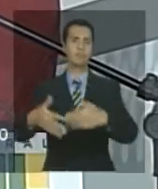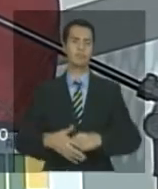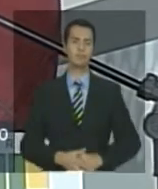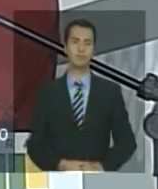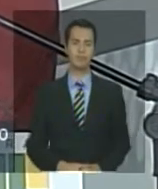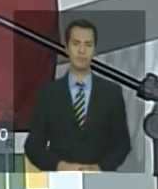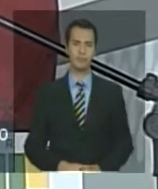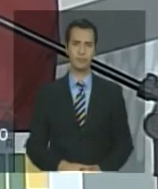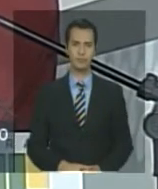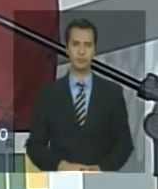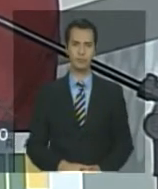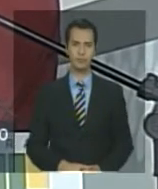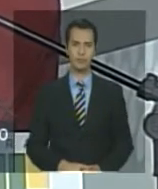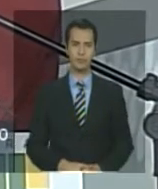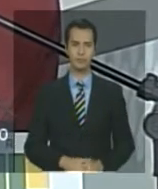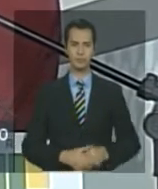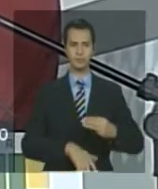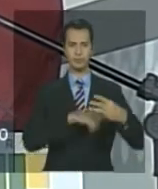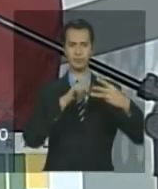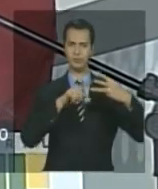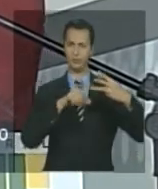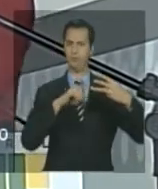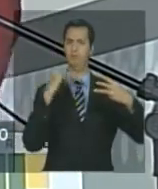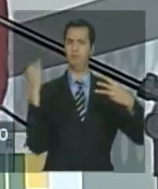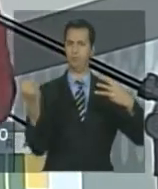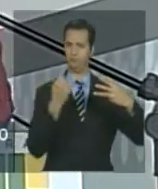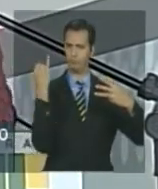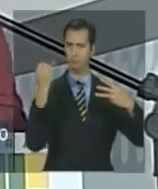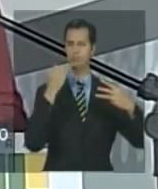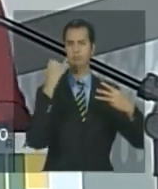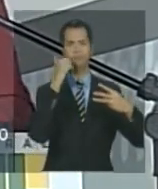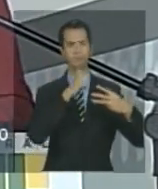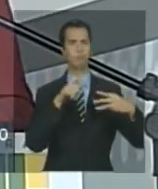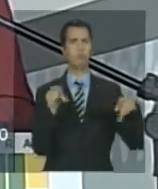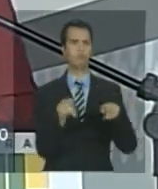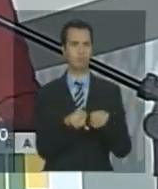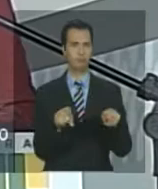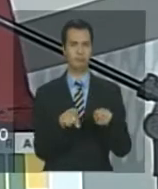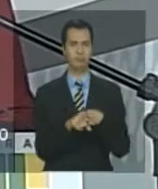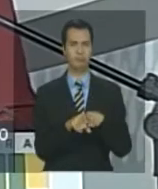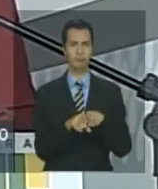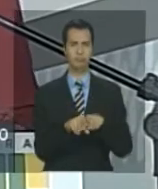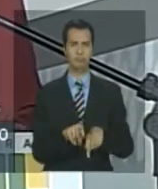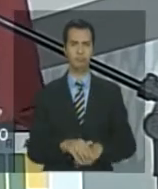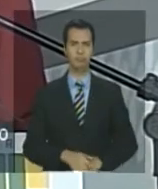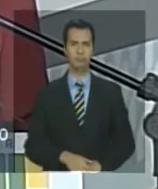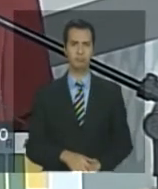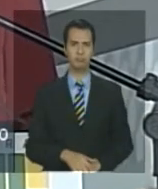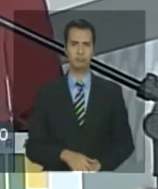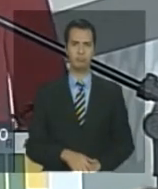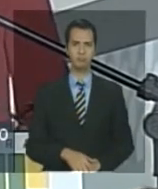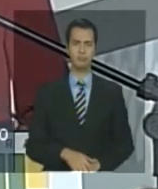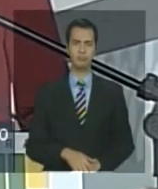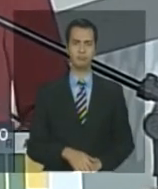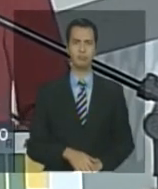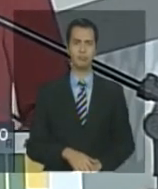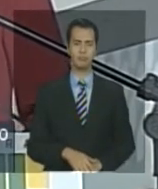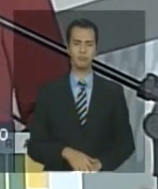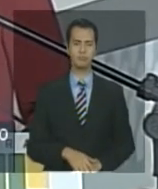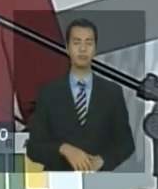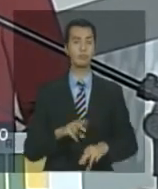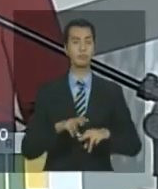Essa terceira perna da nossa tecnologia, ela é essencial. E ela é tão essencial que, quando a gente mudou